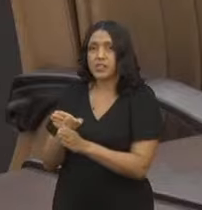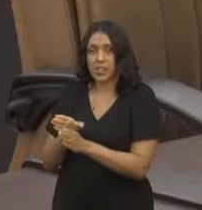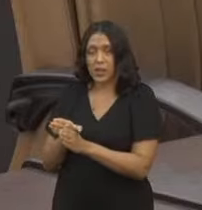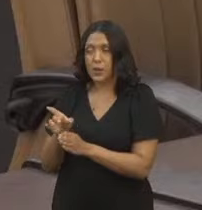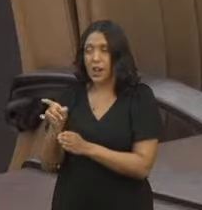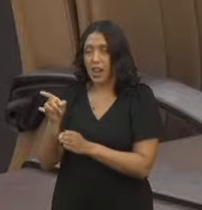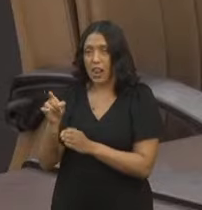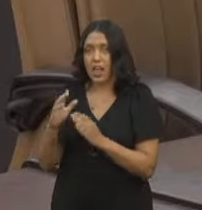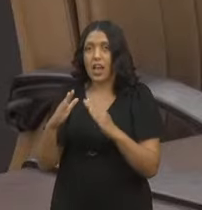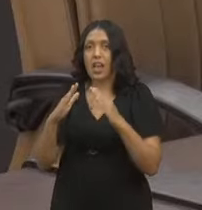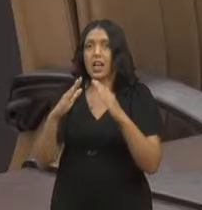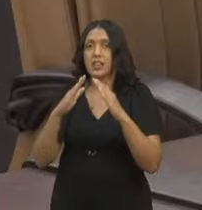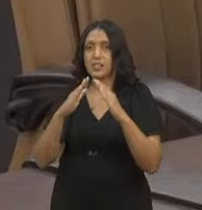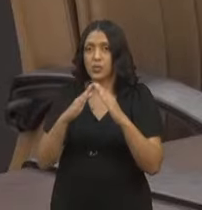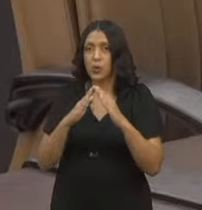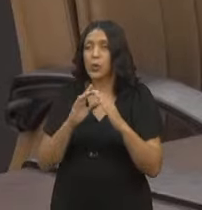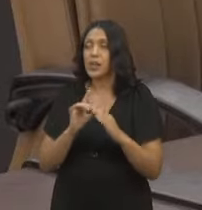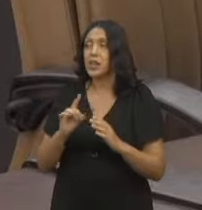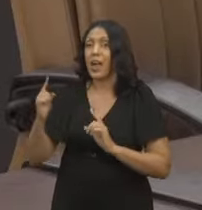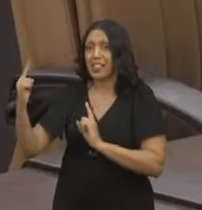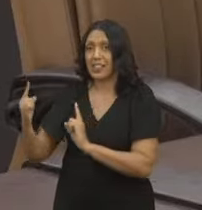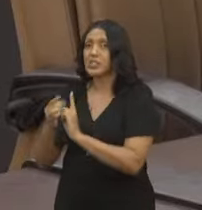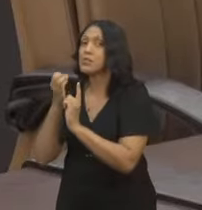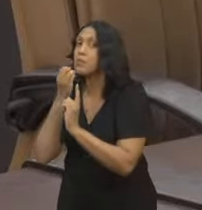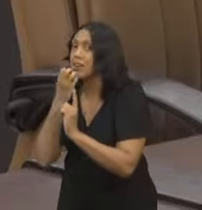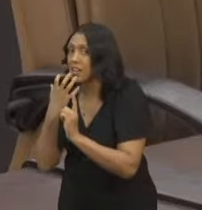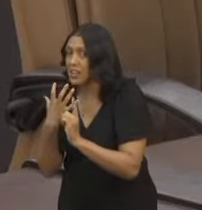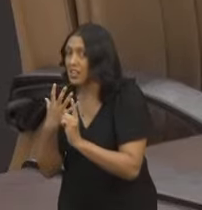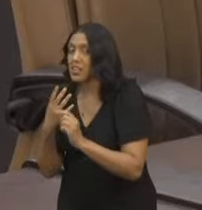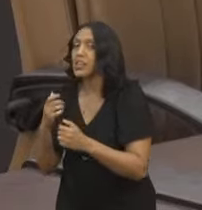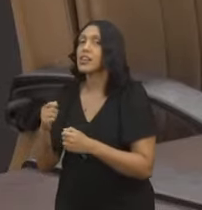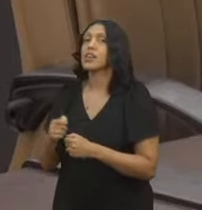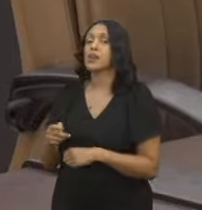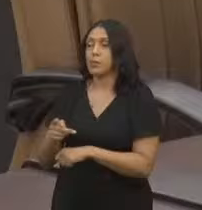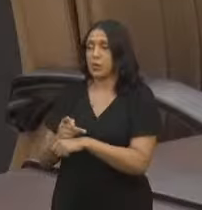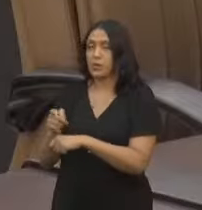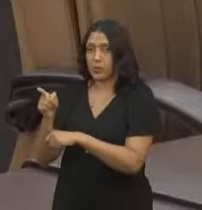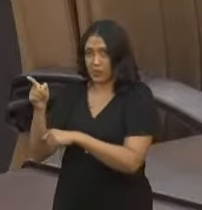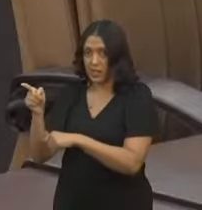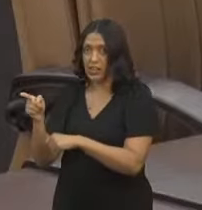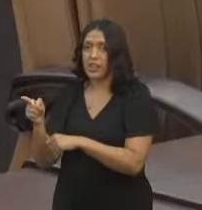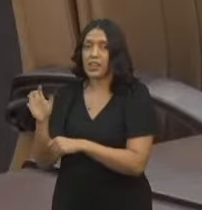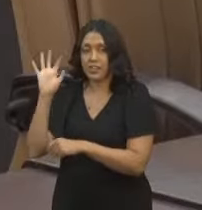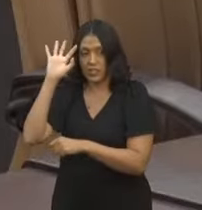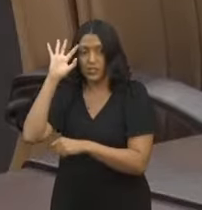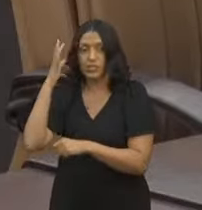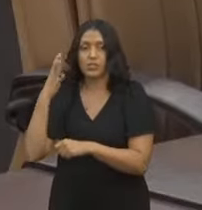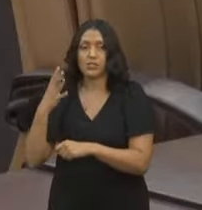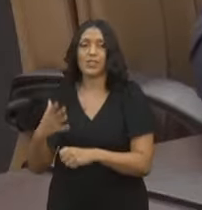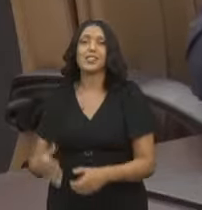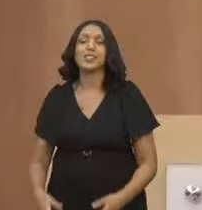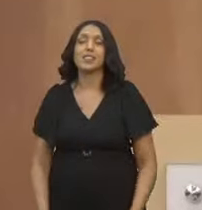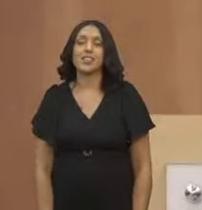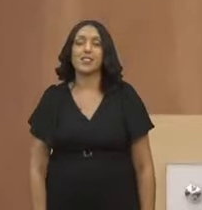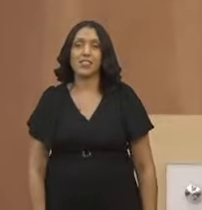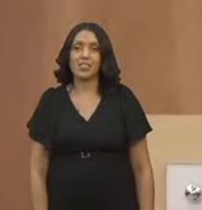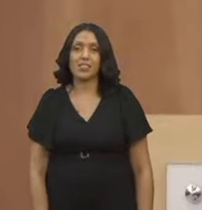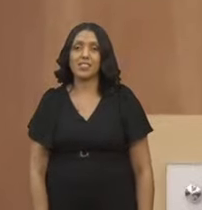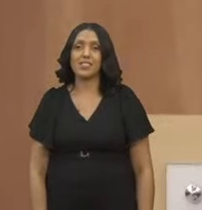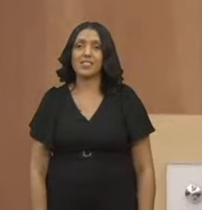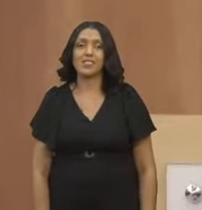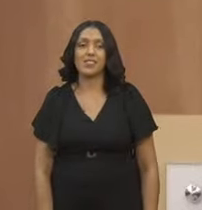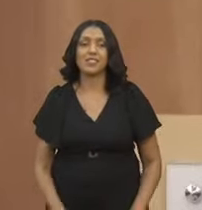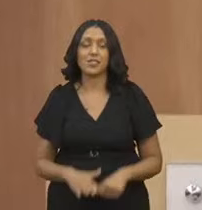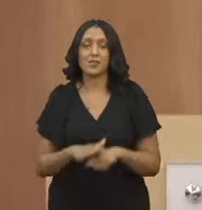cada morador teve devido ao problema da obra. Tá, foi orientado dessa forma aí. A gente conversou lá com os